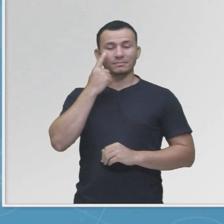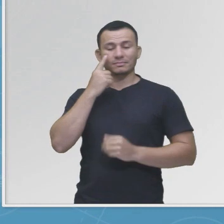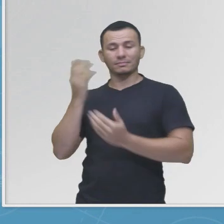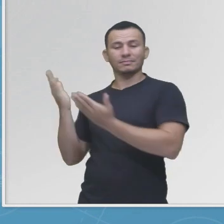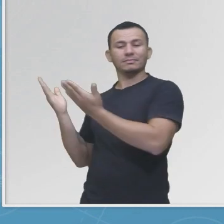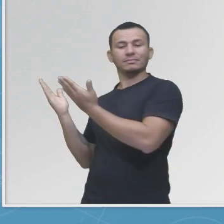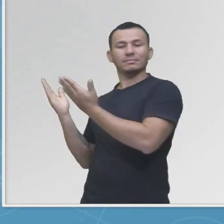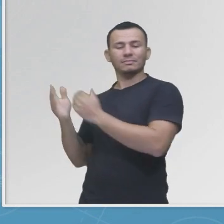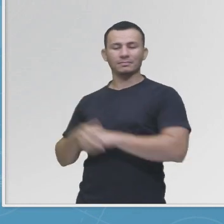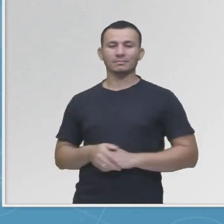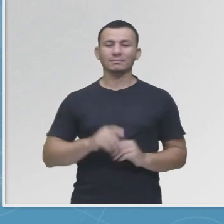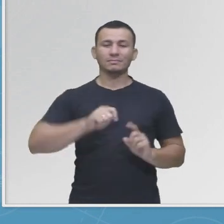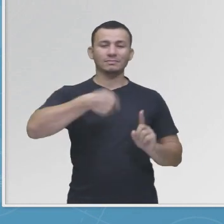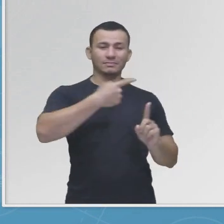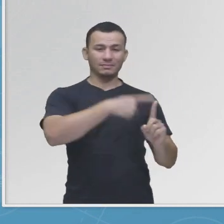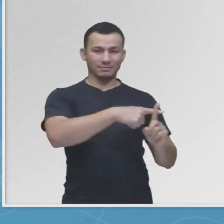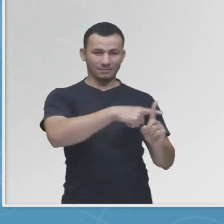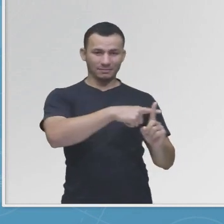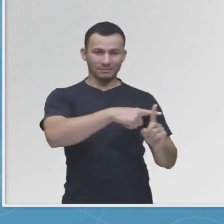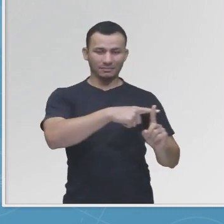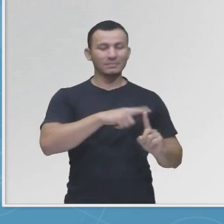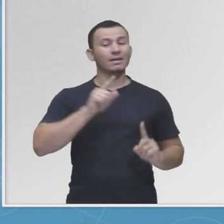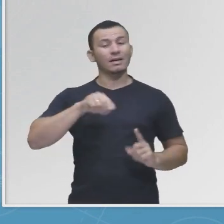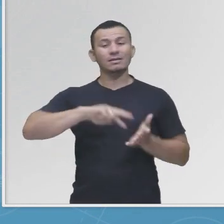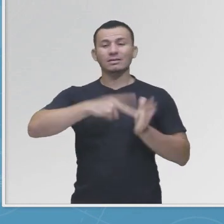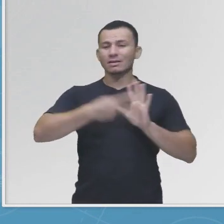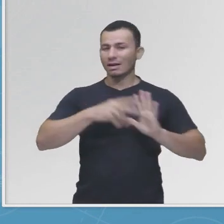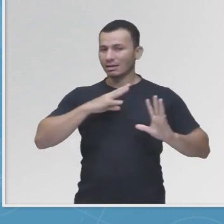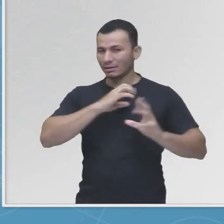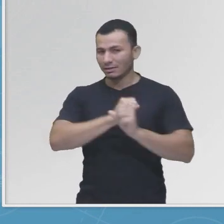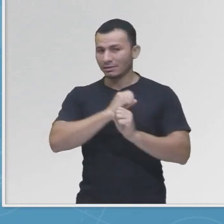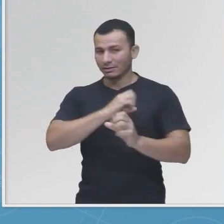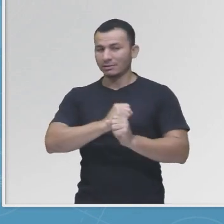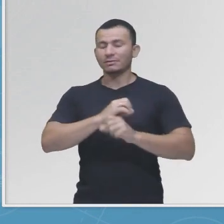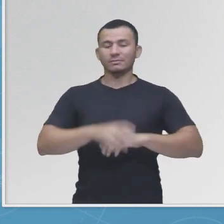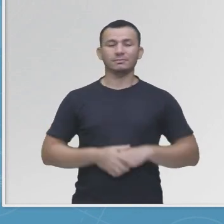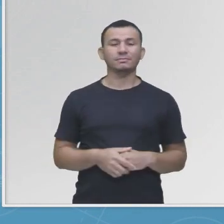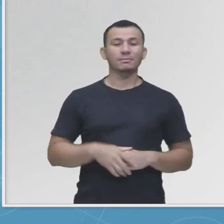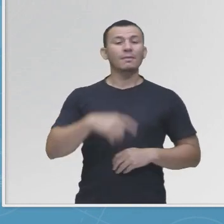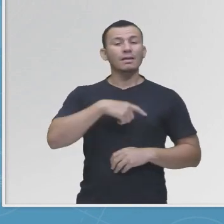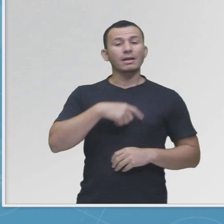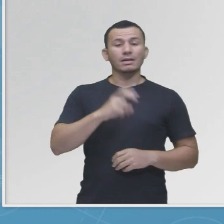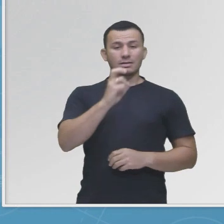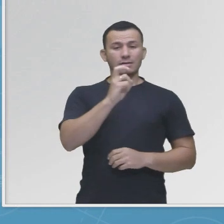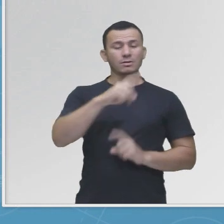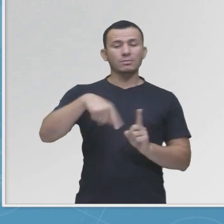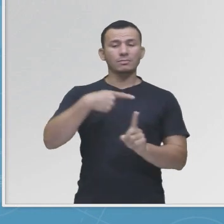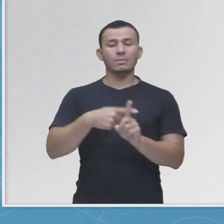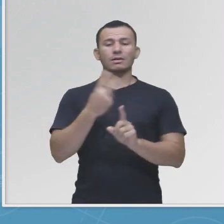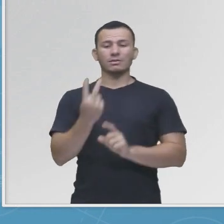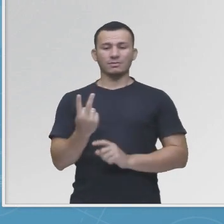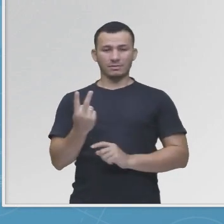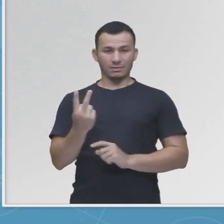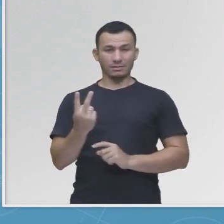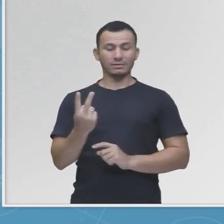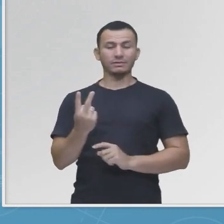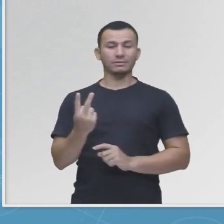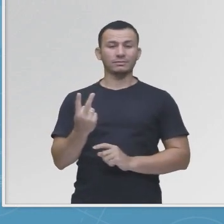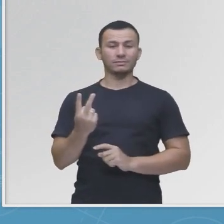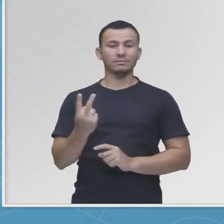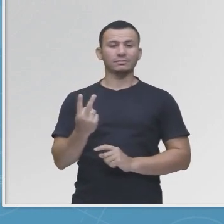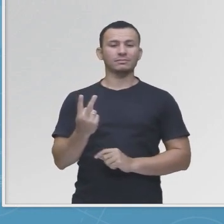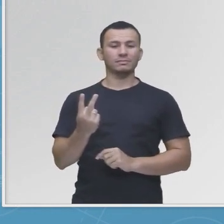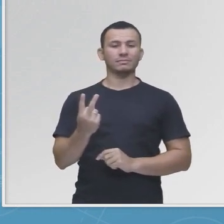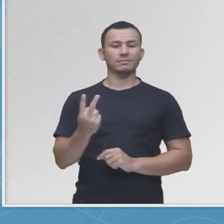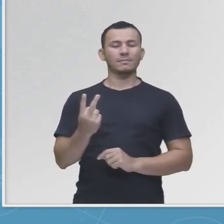Essa cruz aqui. Então, veja, nós vamos ter 5 mais 2, isso daqui